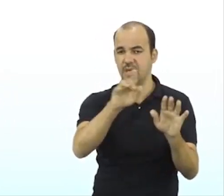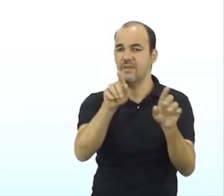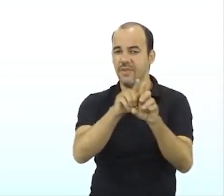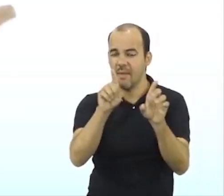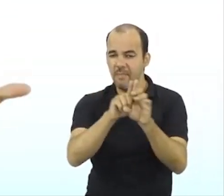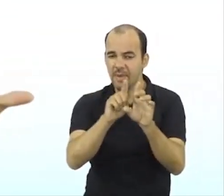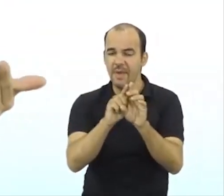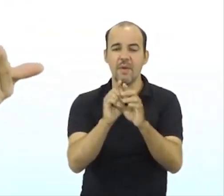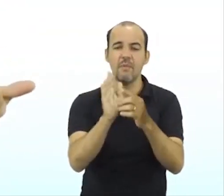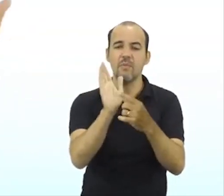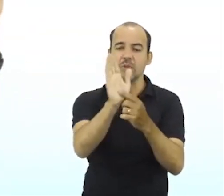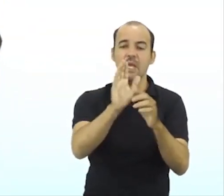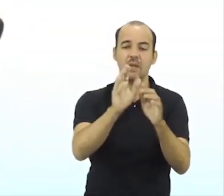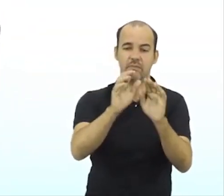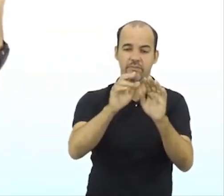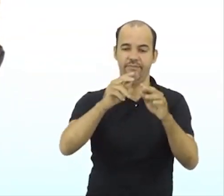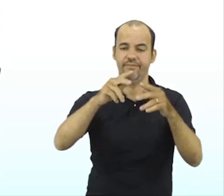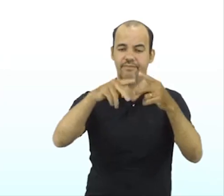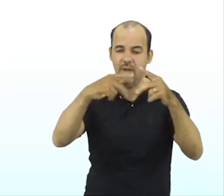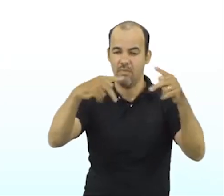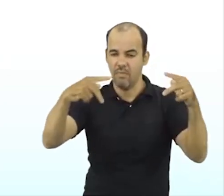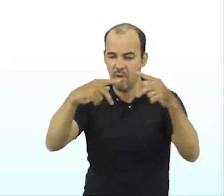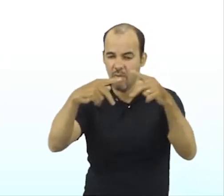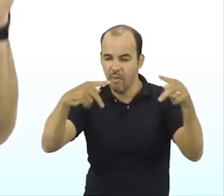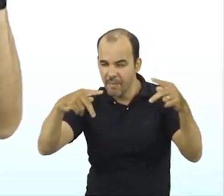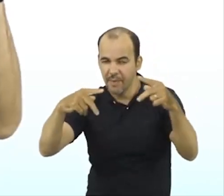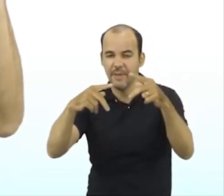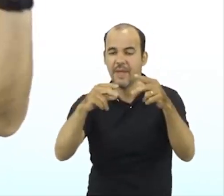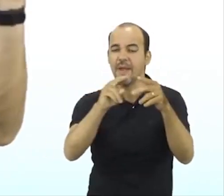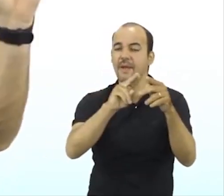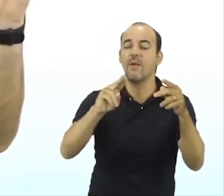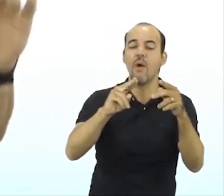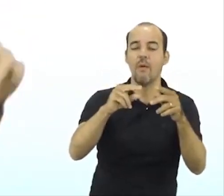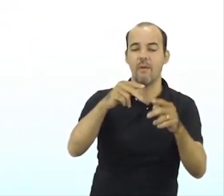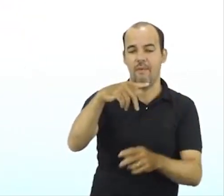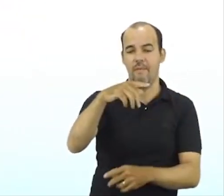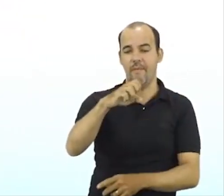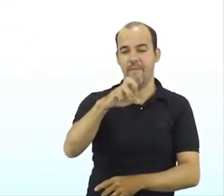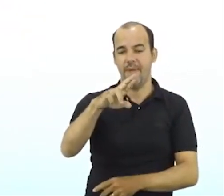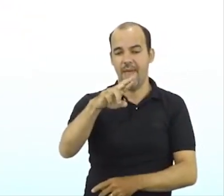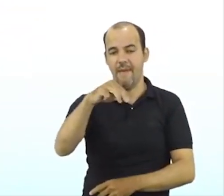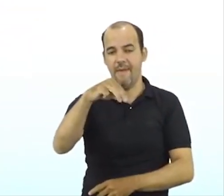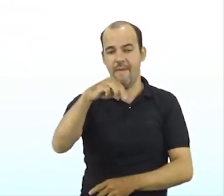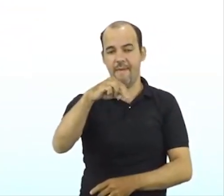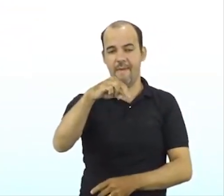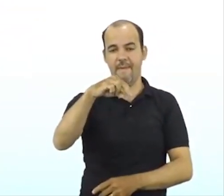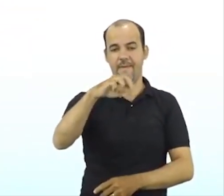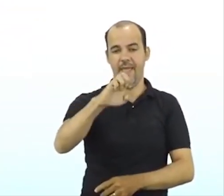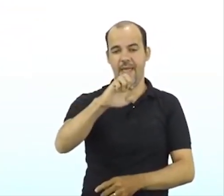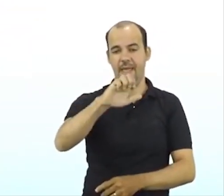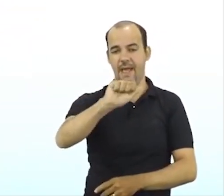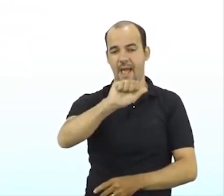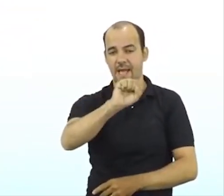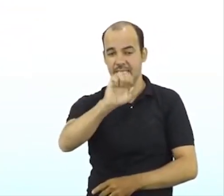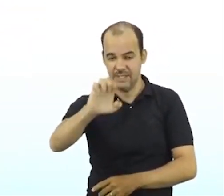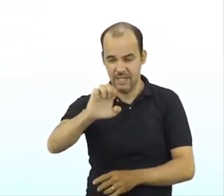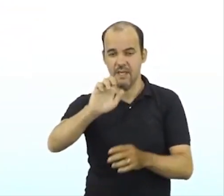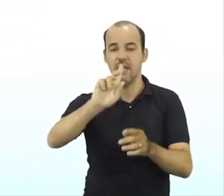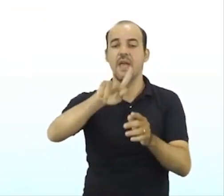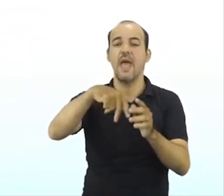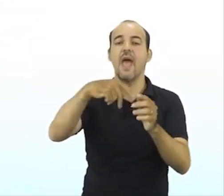permease. O que é que são permeases? São proteínas. Permease é proteína. E olhe, a gente vai usar